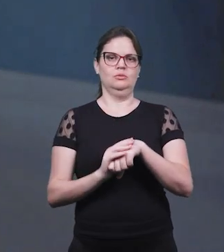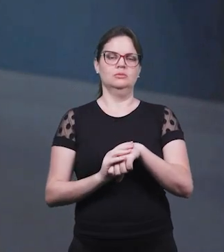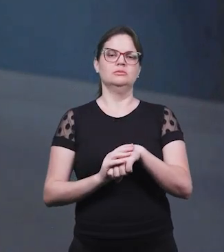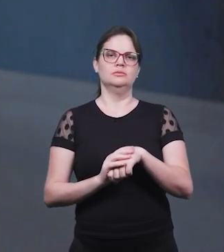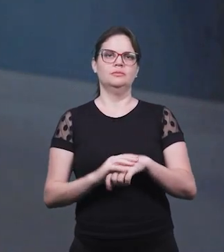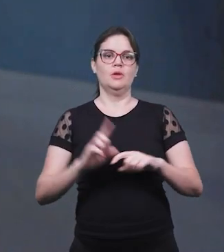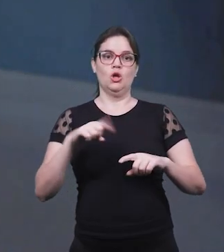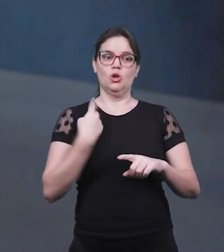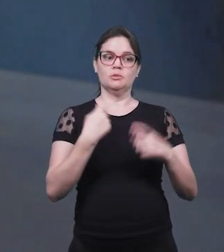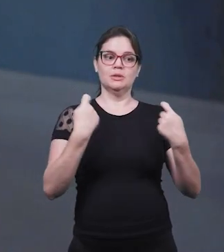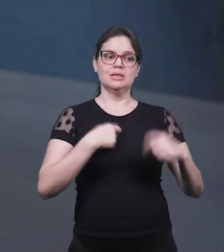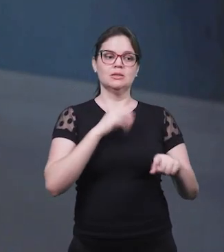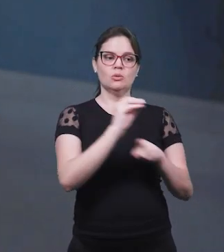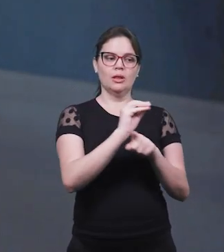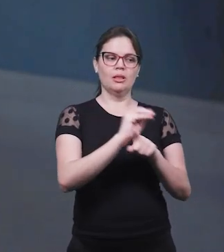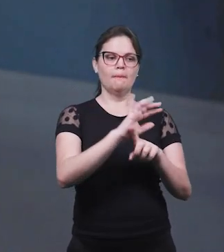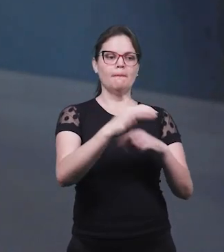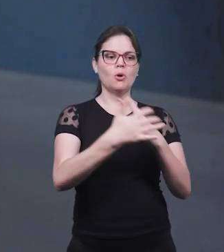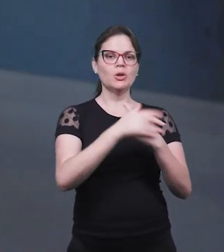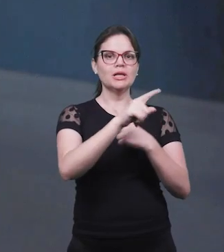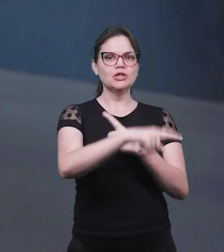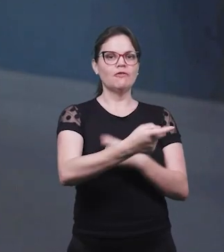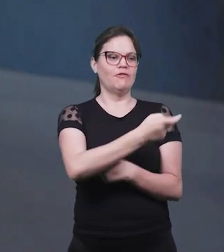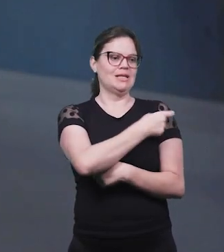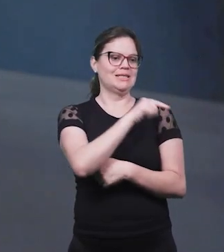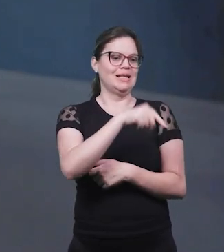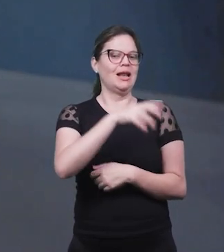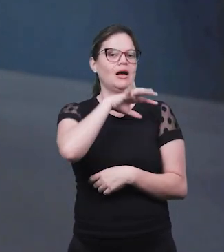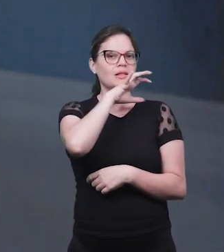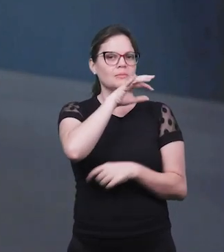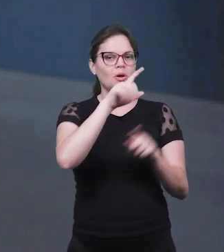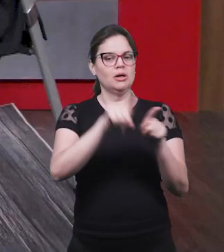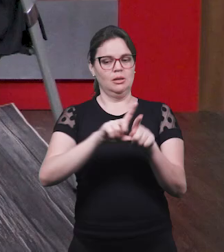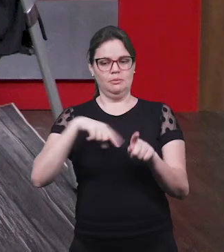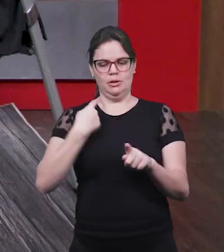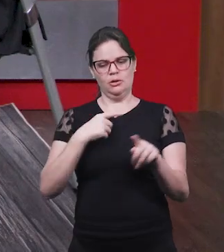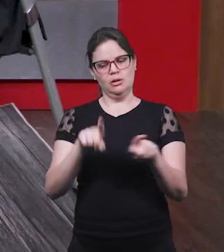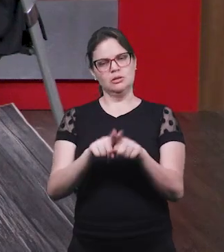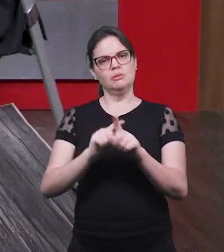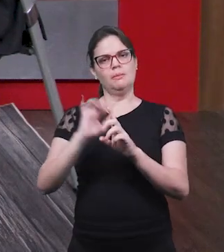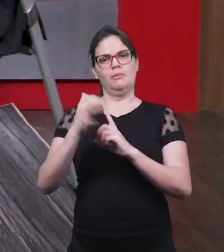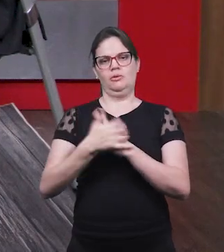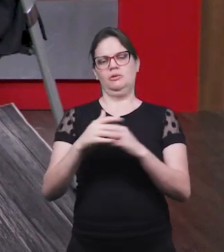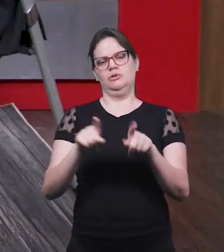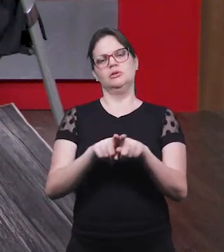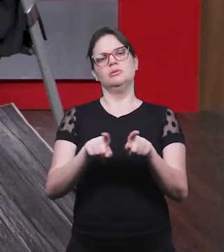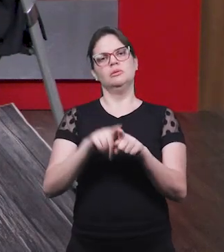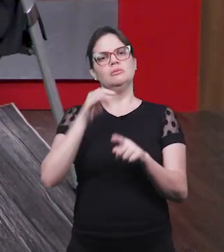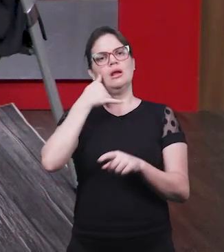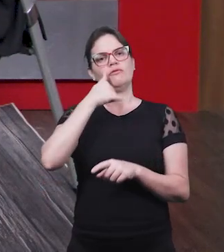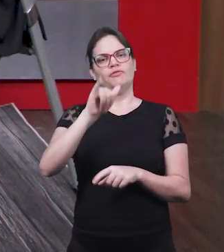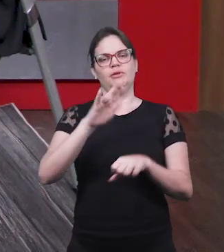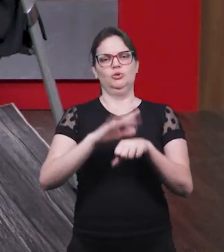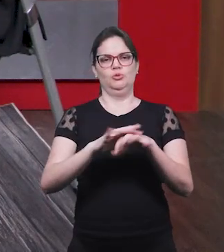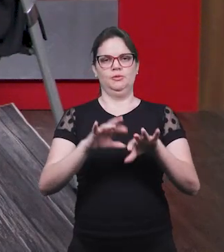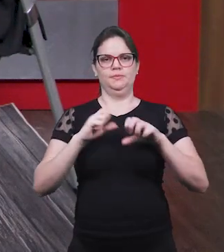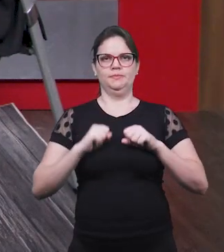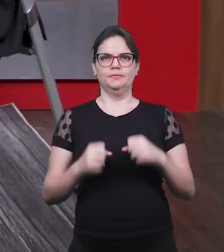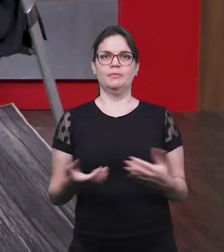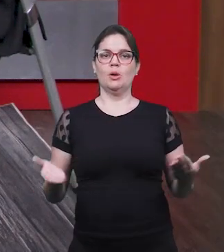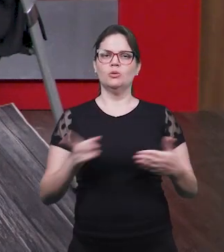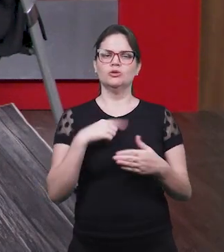nosso pet, mas indiretamente nós estamos nos protegendo. Até porque hoje, né, a gente vê muito